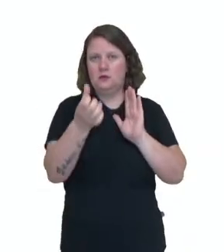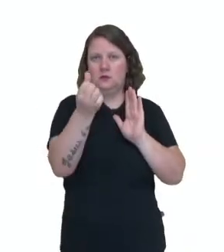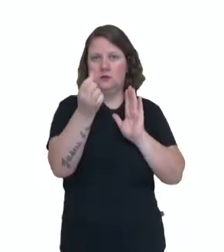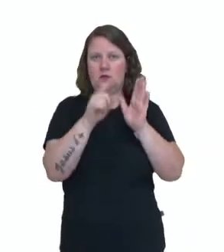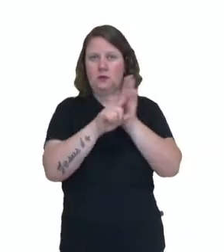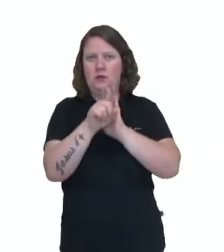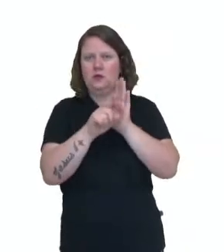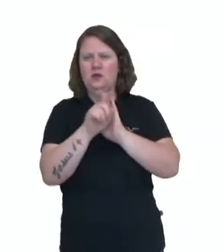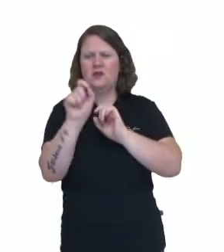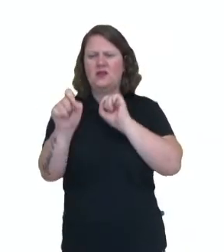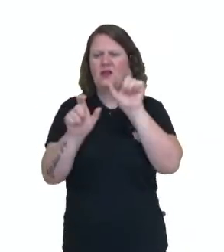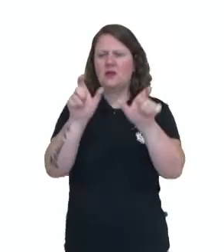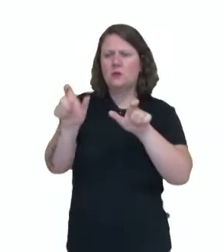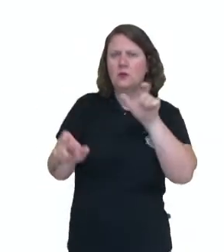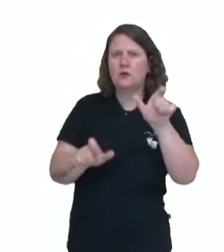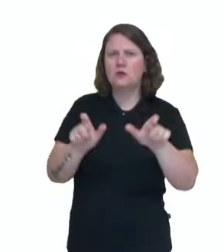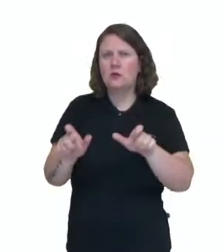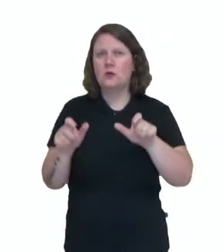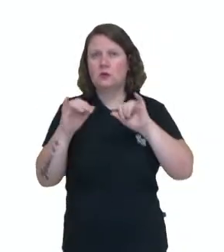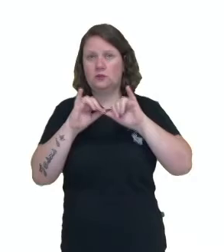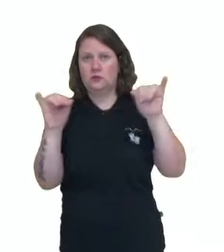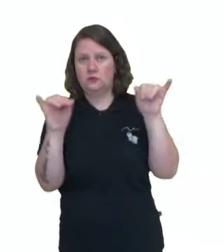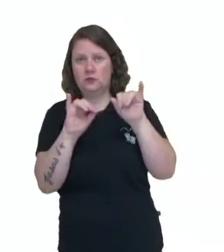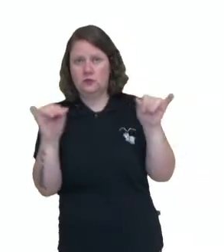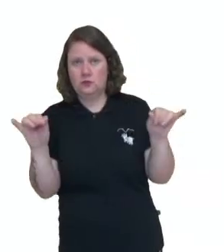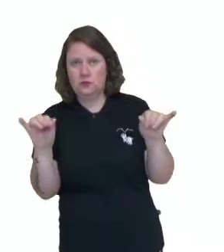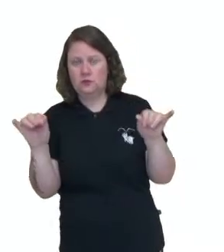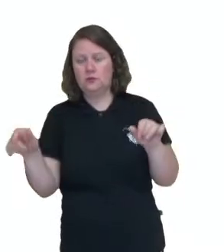Quem são os envolvidos nessa notícia,